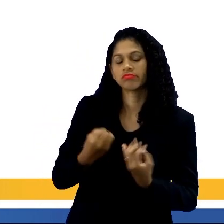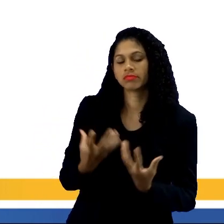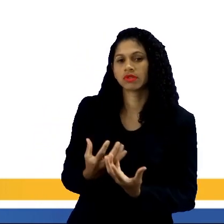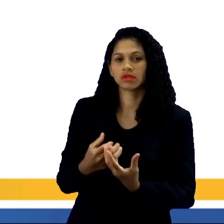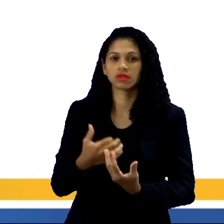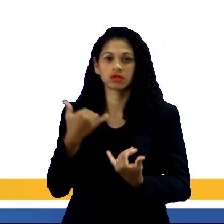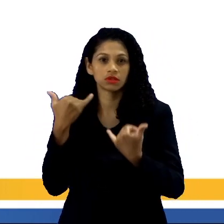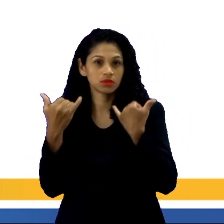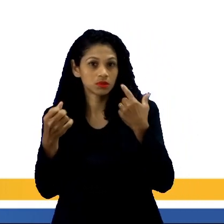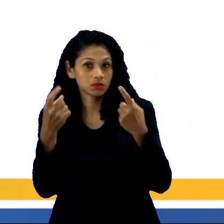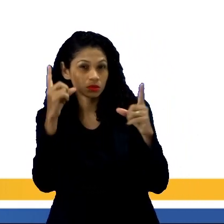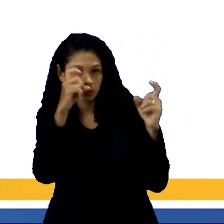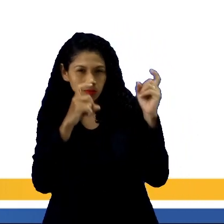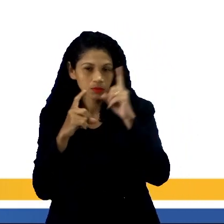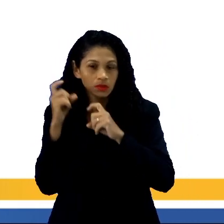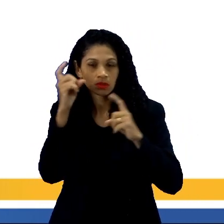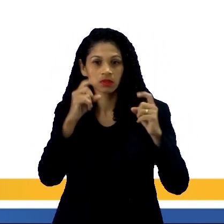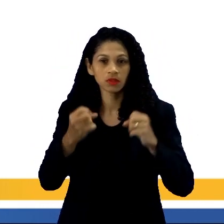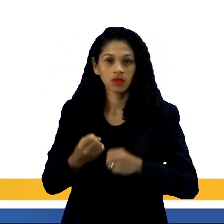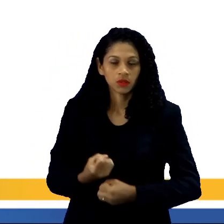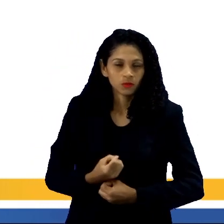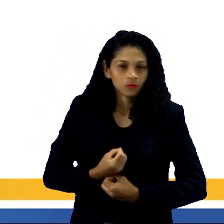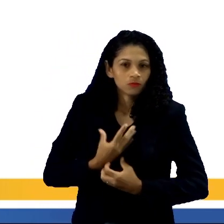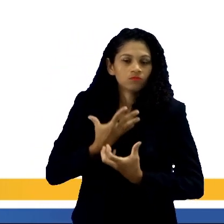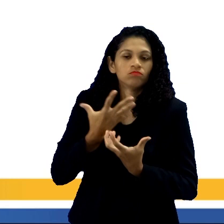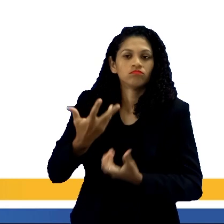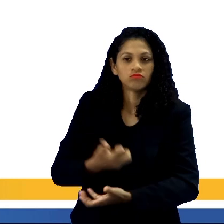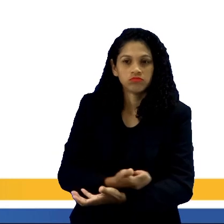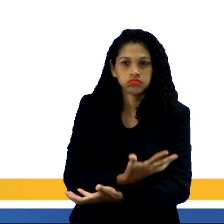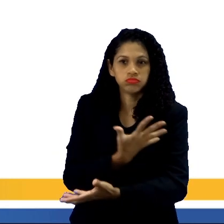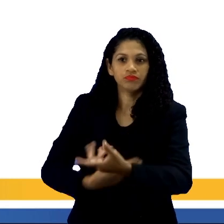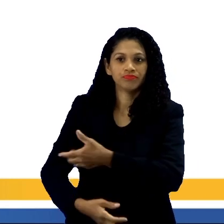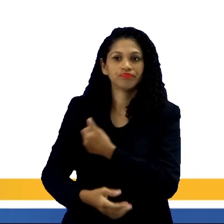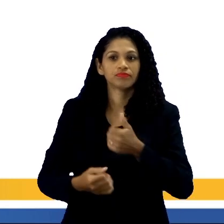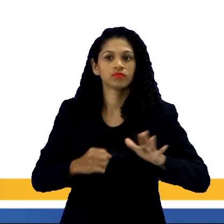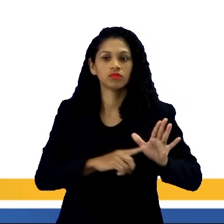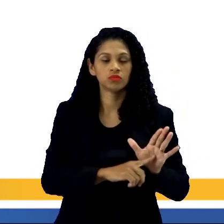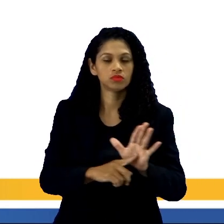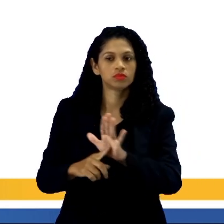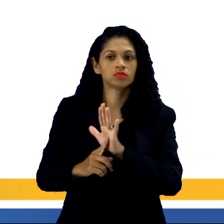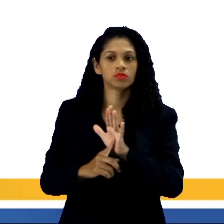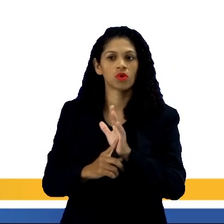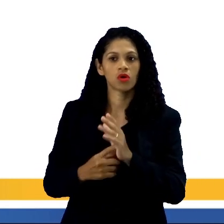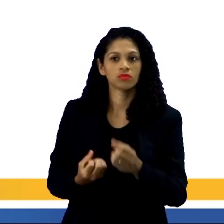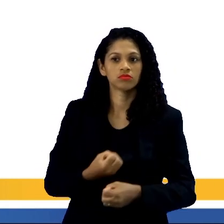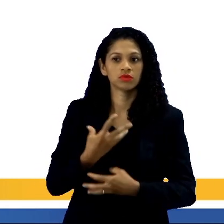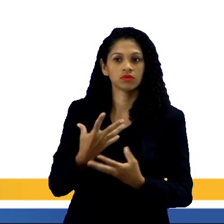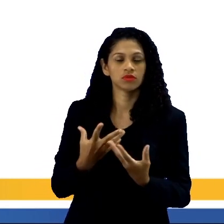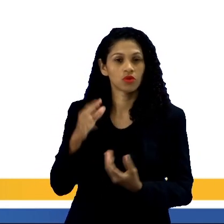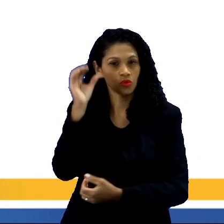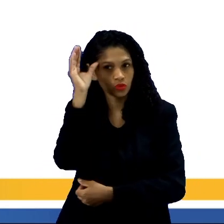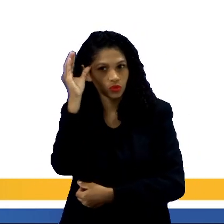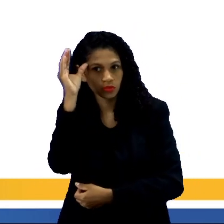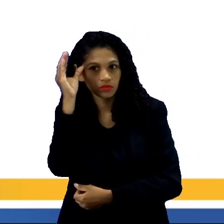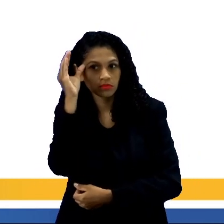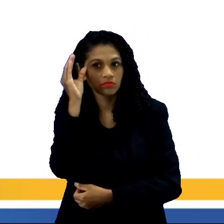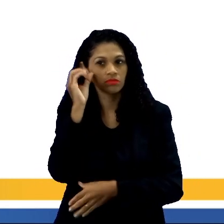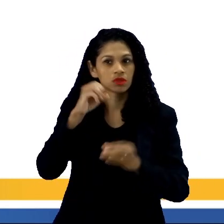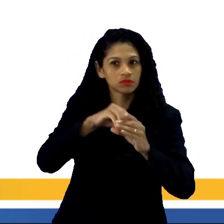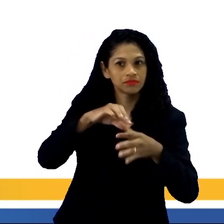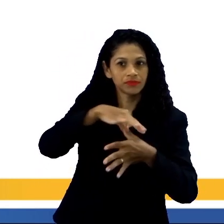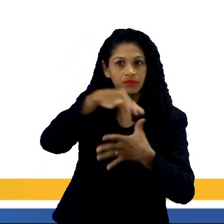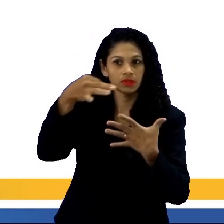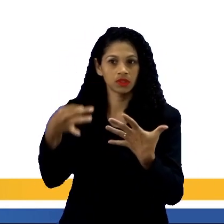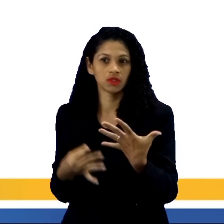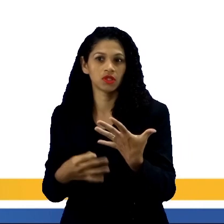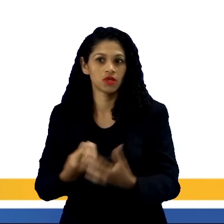emoção. Sendo assim, sua construção ocorre por meio de manifestações de conhecimentos, características e vivências de um indivíduo em